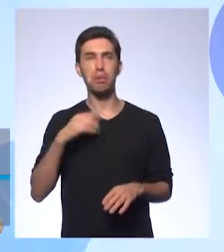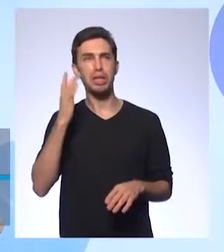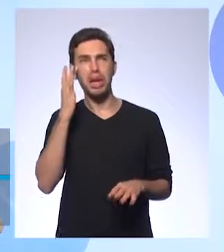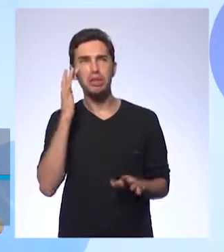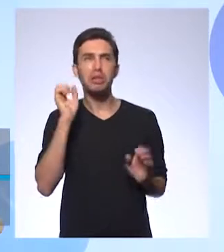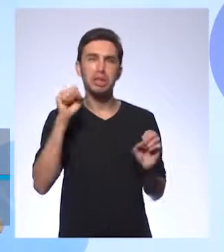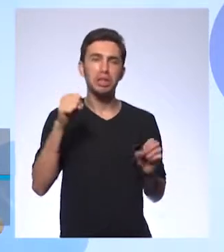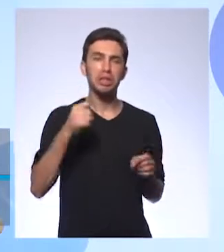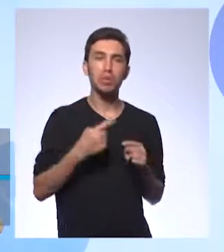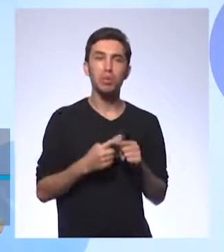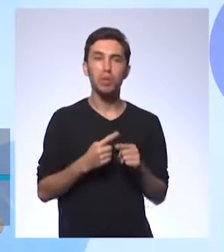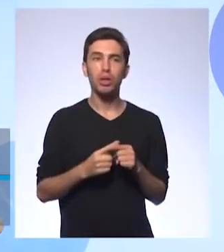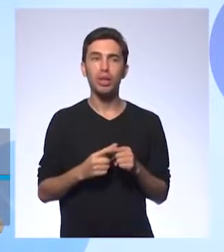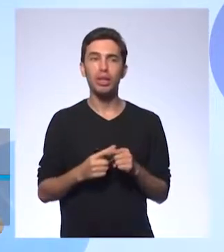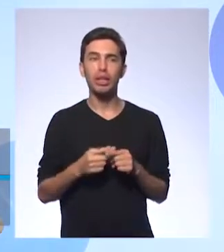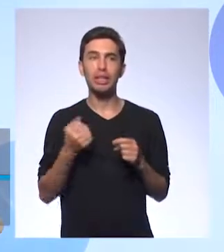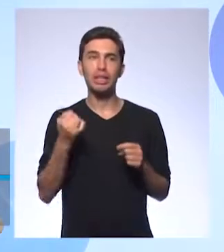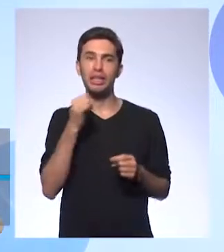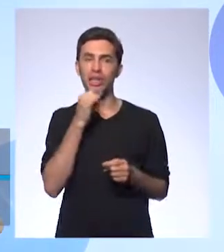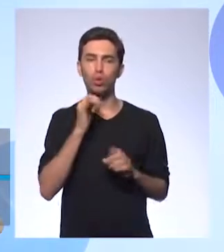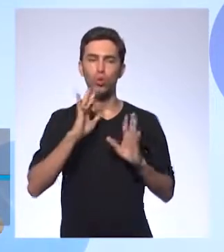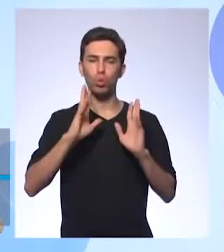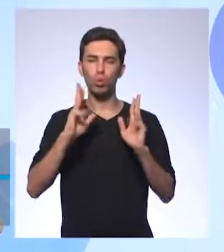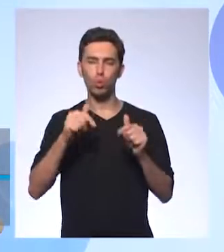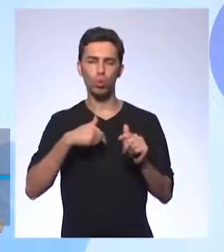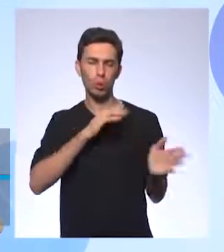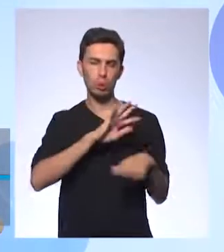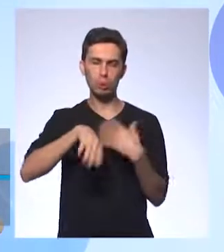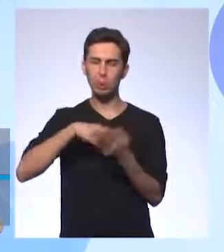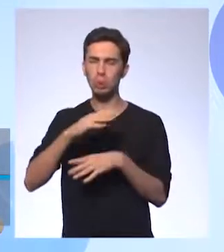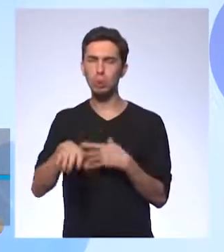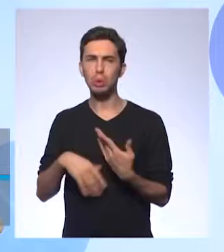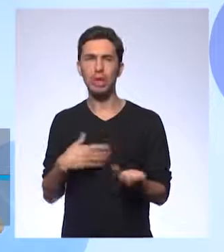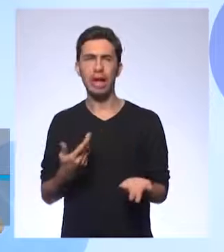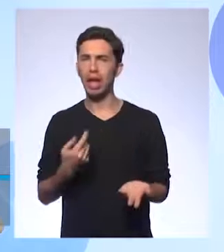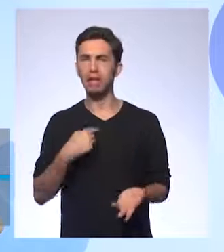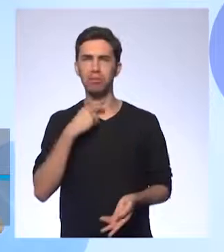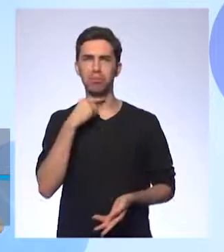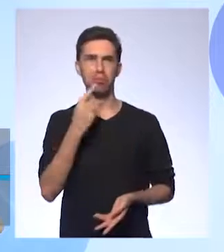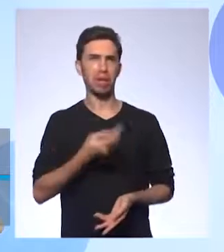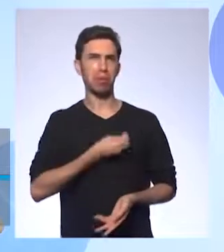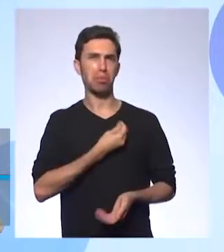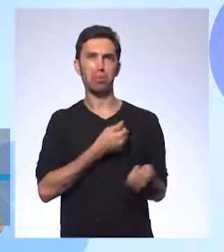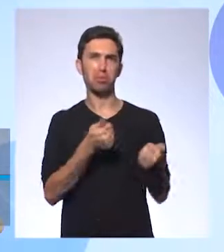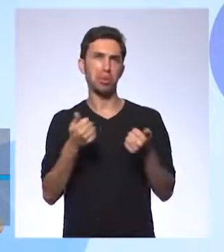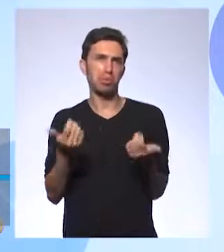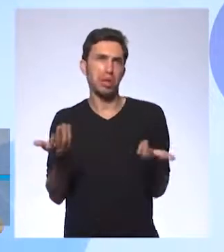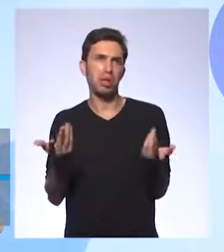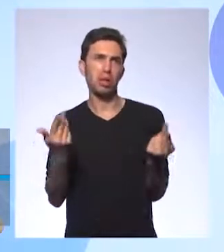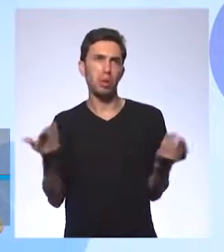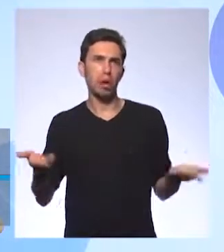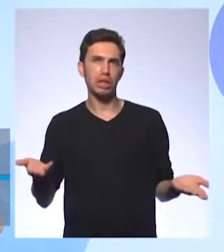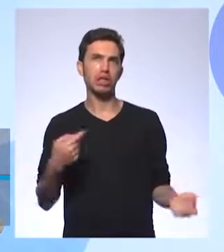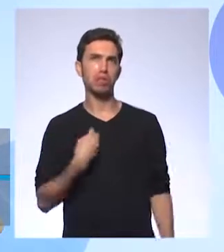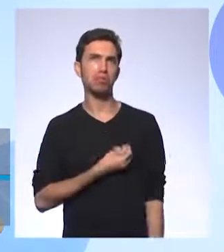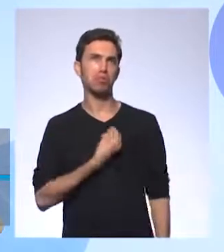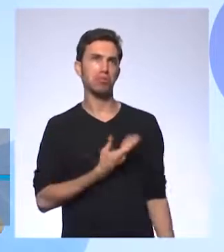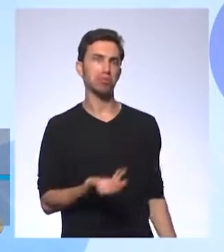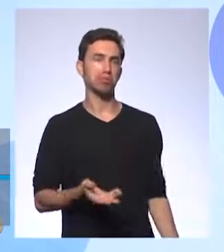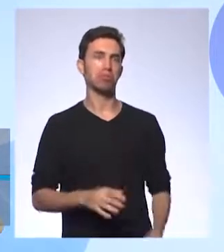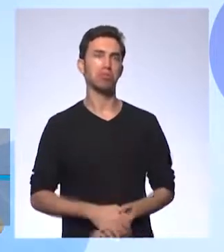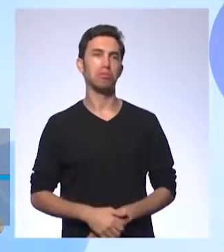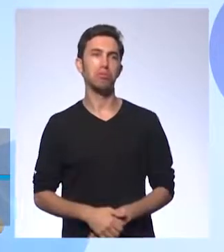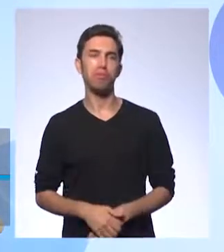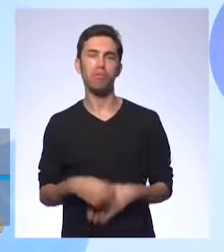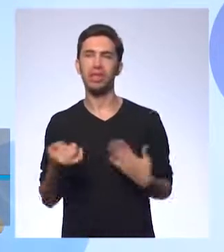sim, porque se tudo fosse desorganizado, acho que não conseguiríamos viver tão bem quanto vivemos. Acho que se fosse tudo